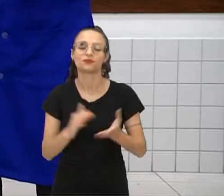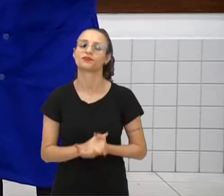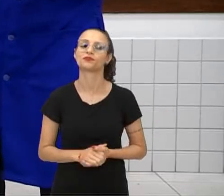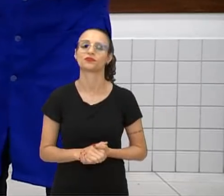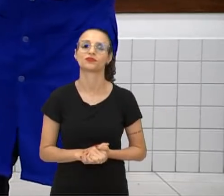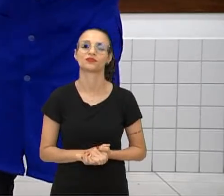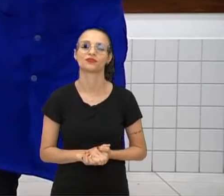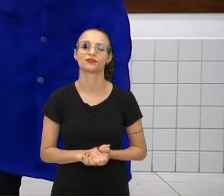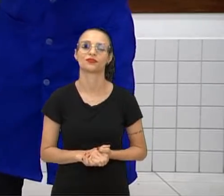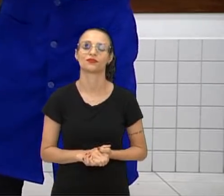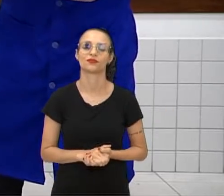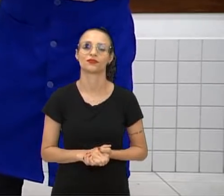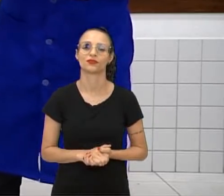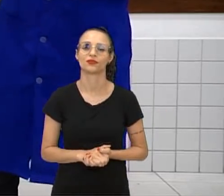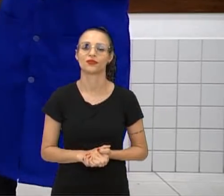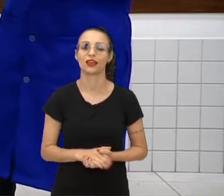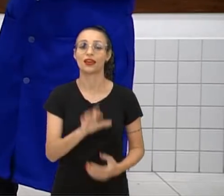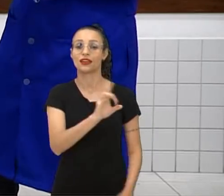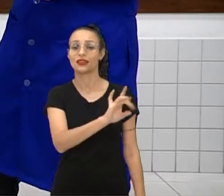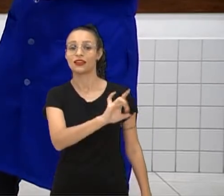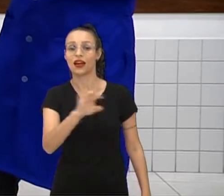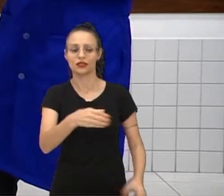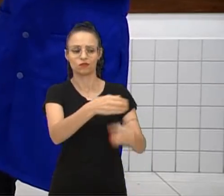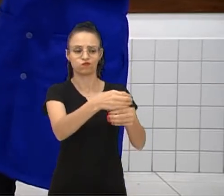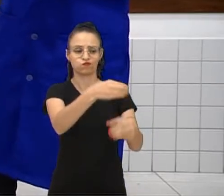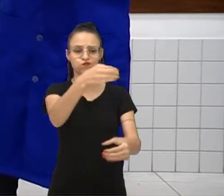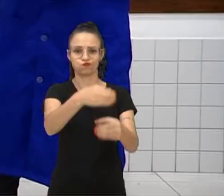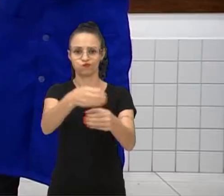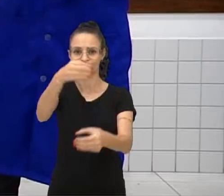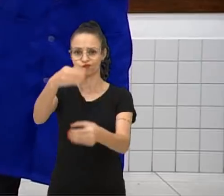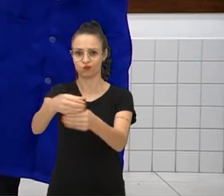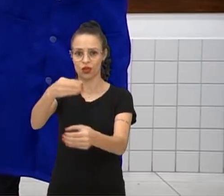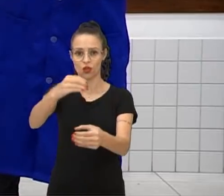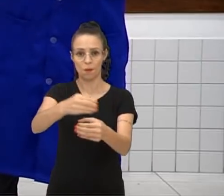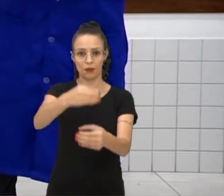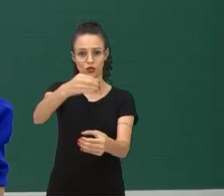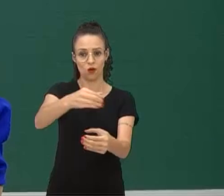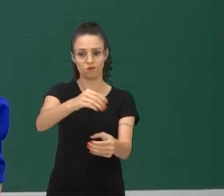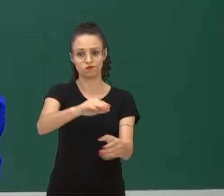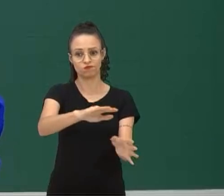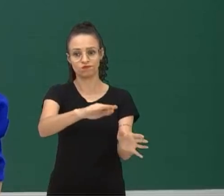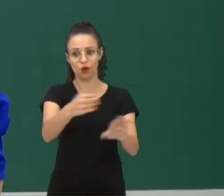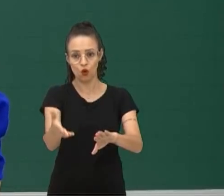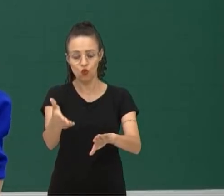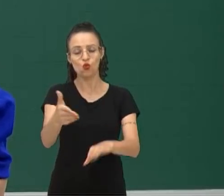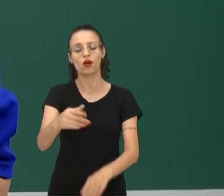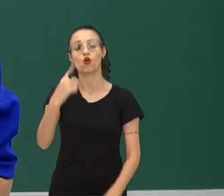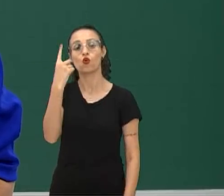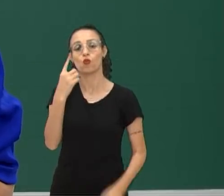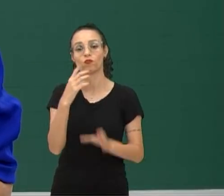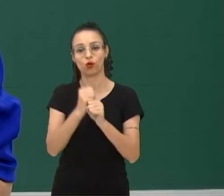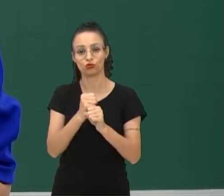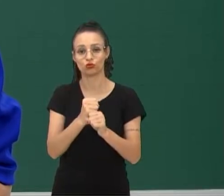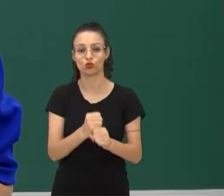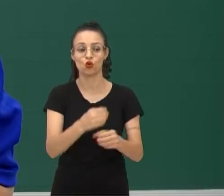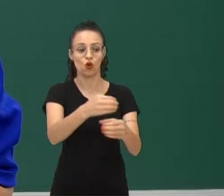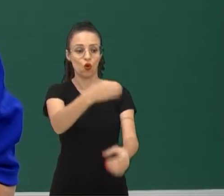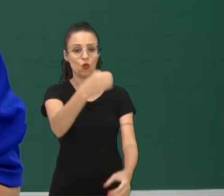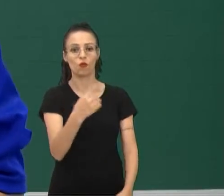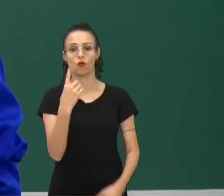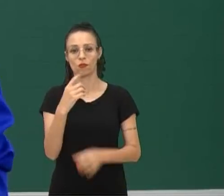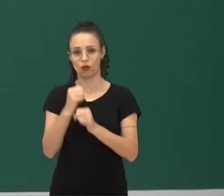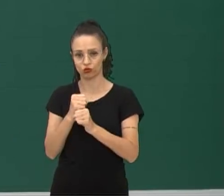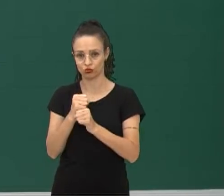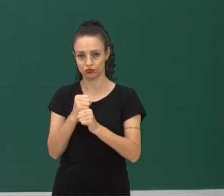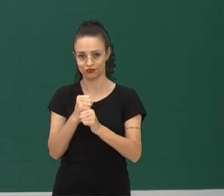só. Cada pino derrubado pelo jogador conta 1 ponto. Então, 1 pino, 1